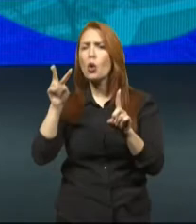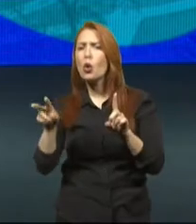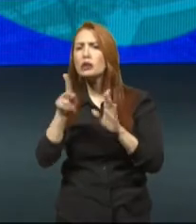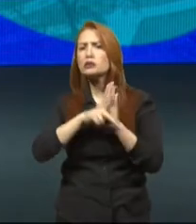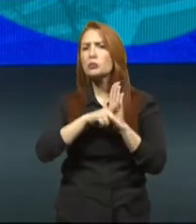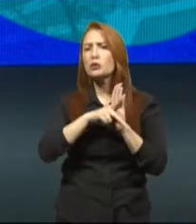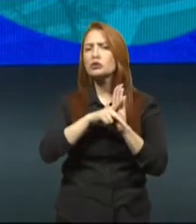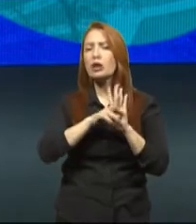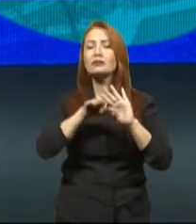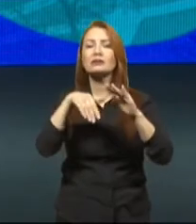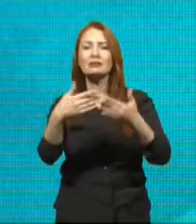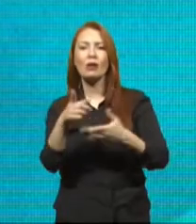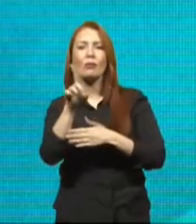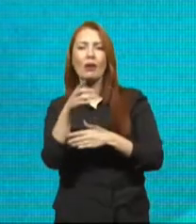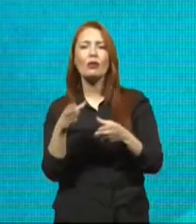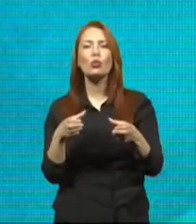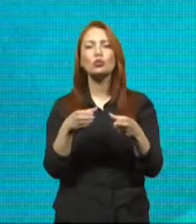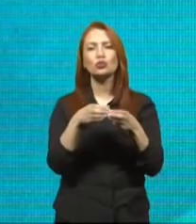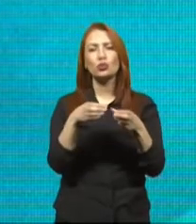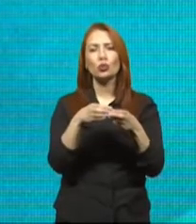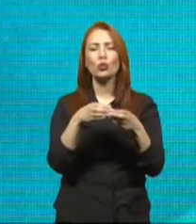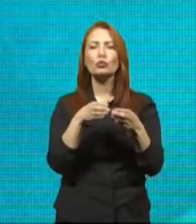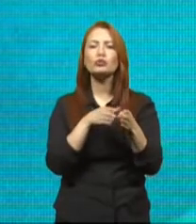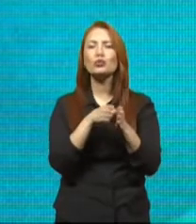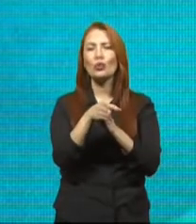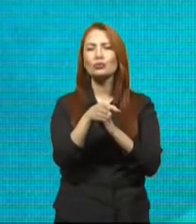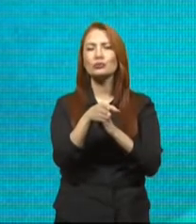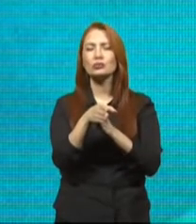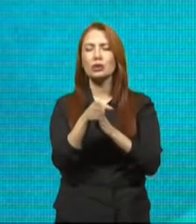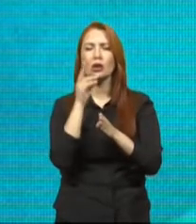Pelos conselhos e pela essa Secretaria de